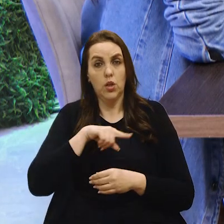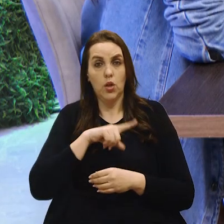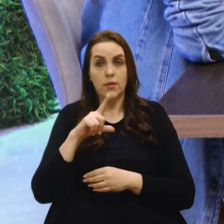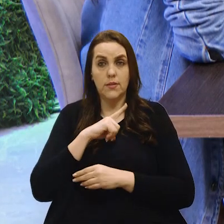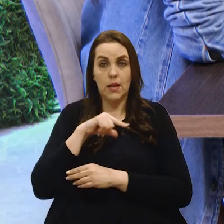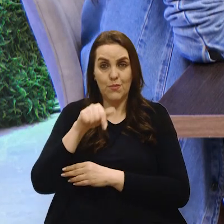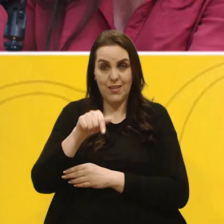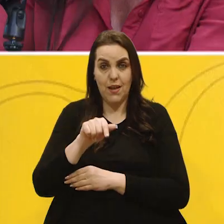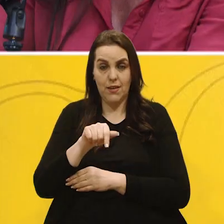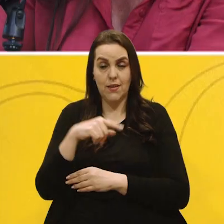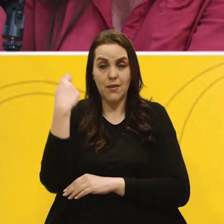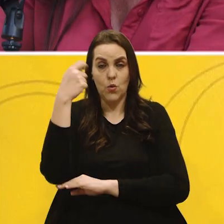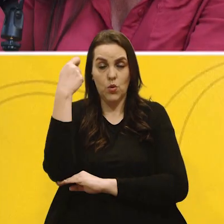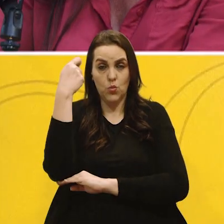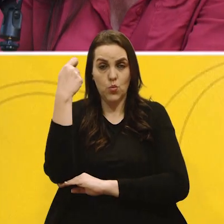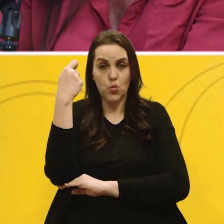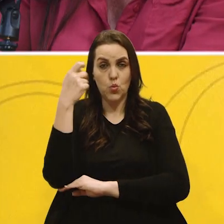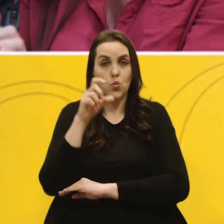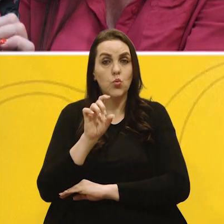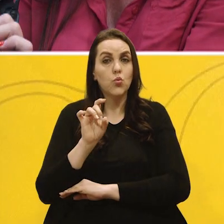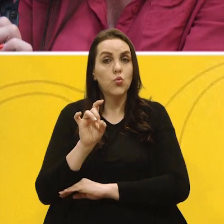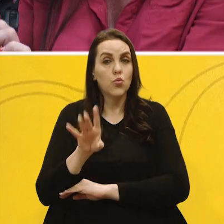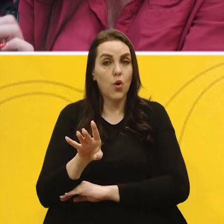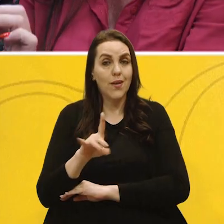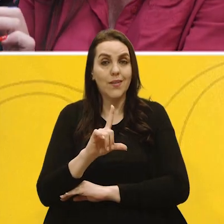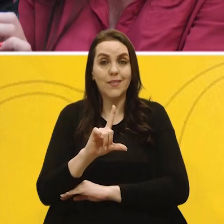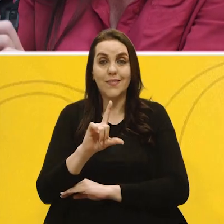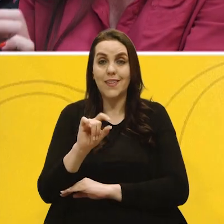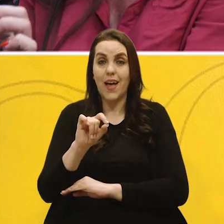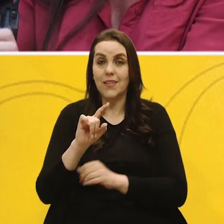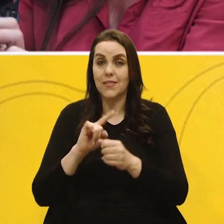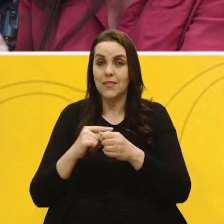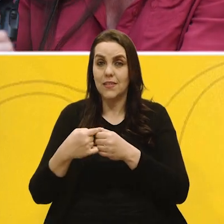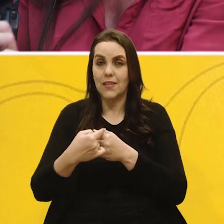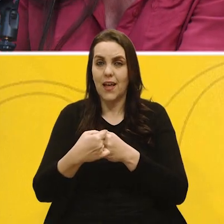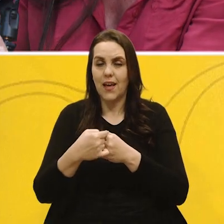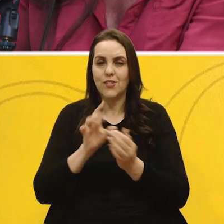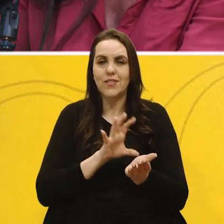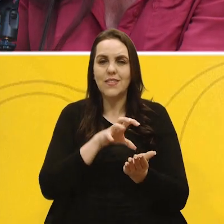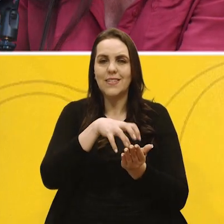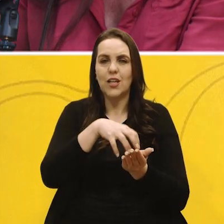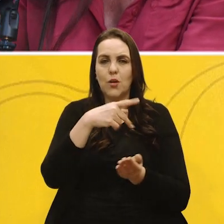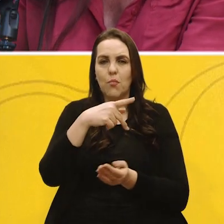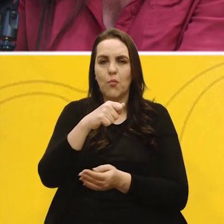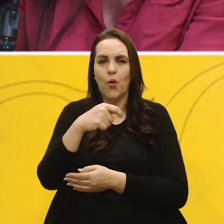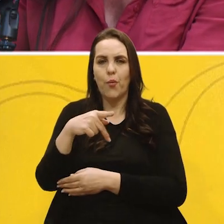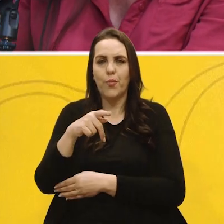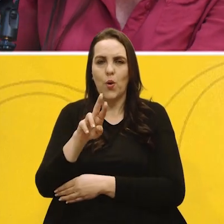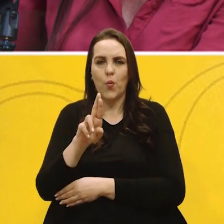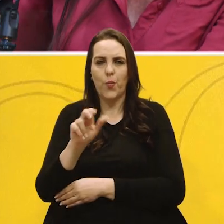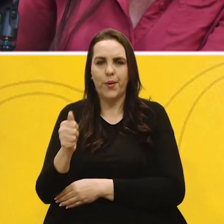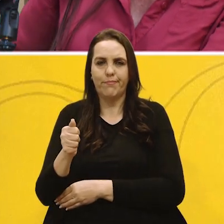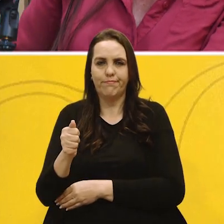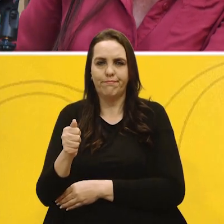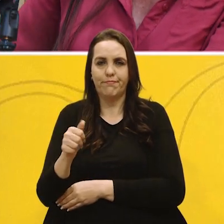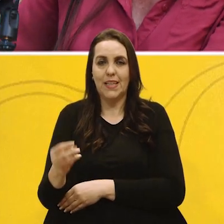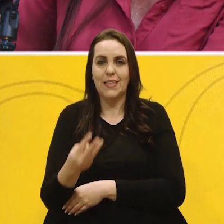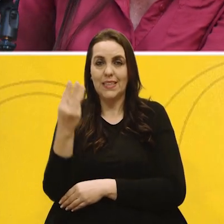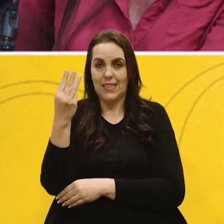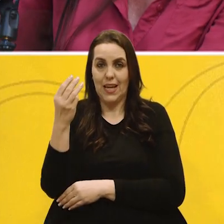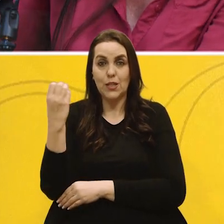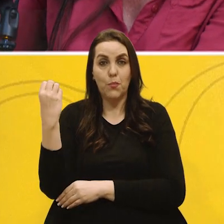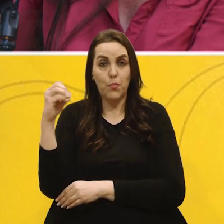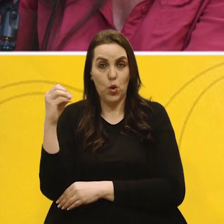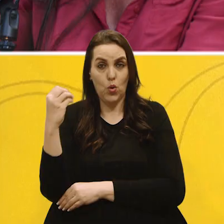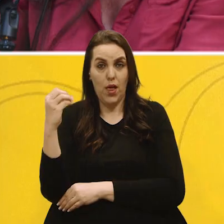nós dispomos dentro do Rio Grande do Sul somente 10 municípios com centro pop. Então, 3 em